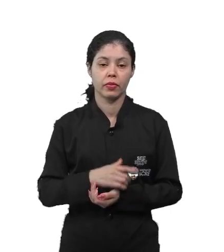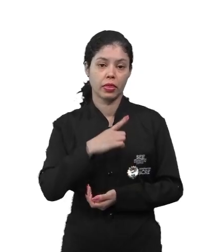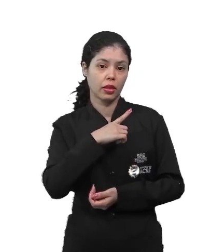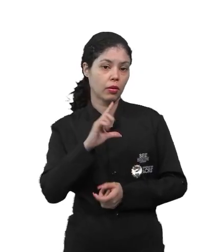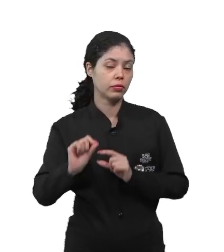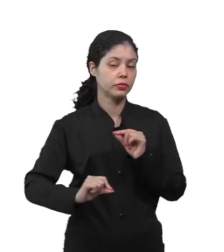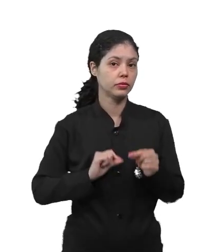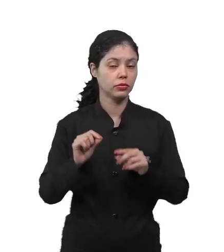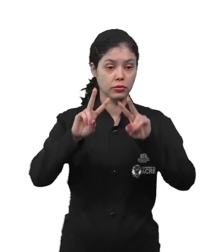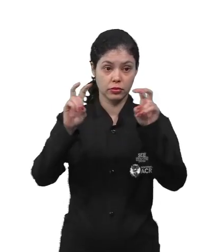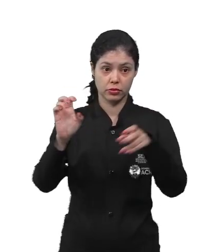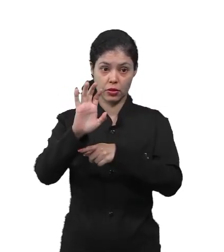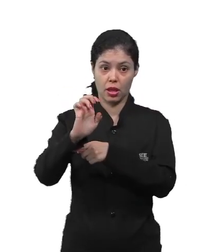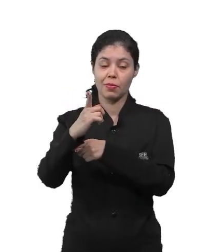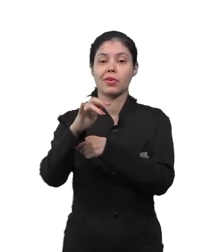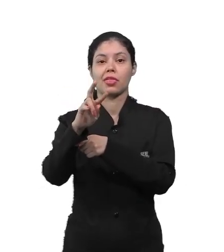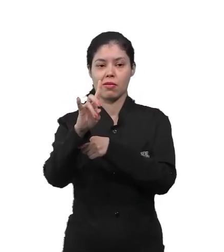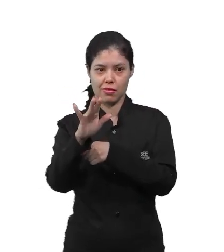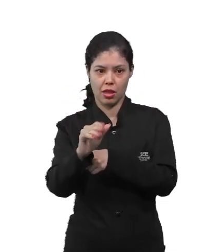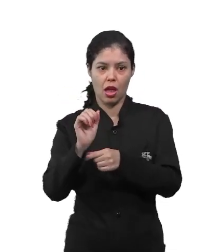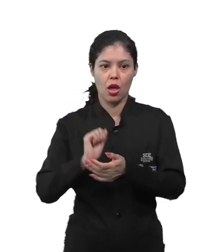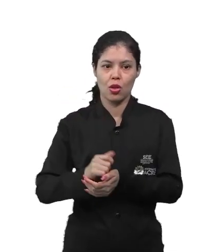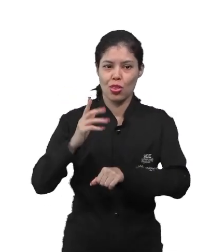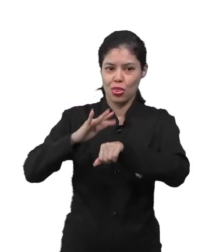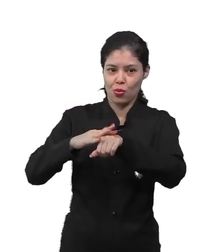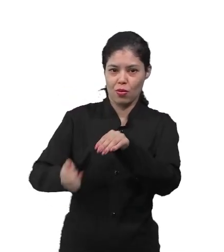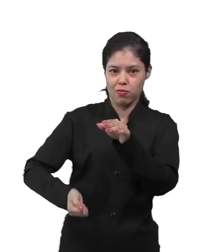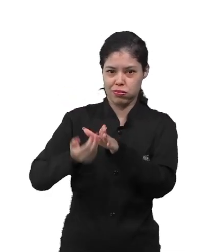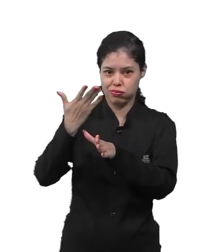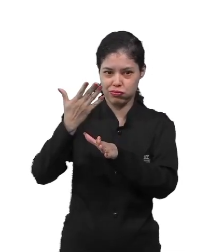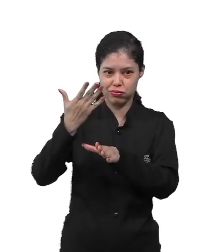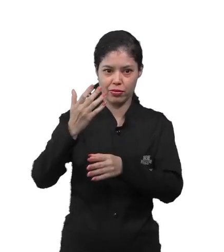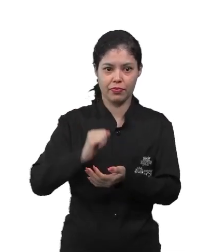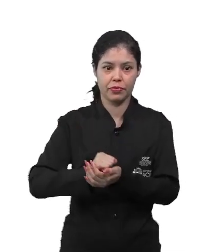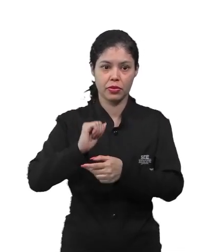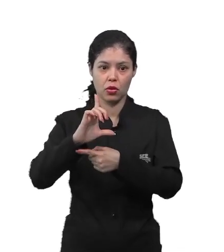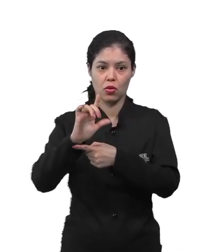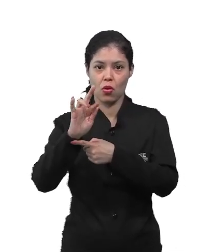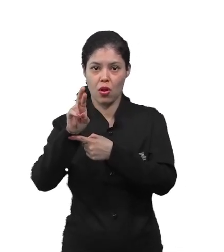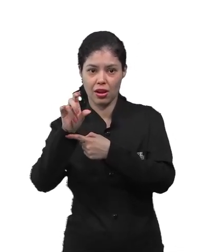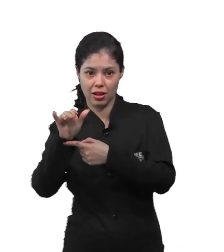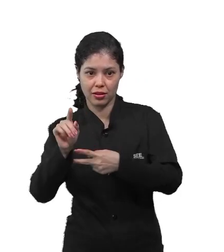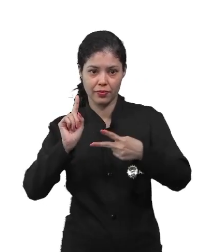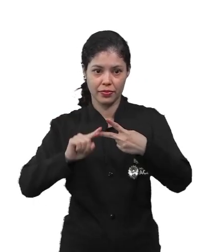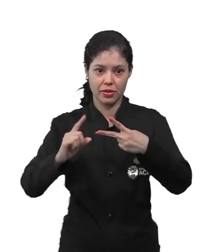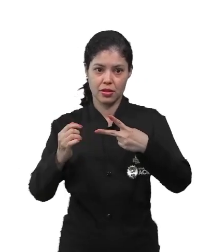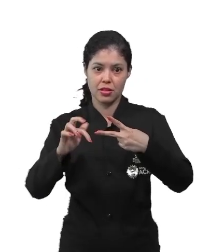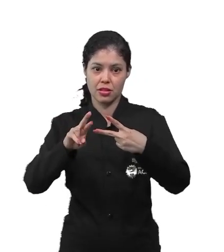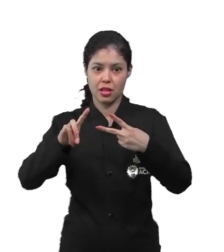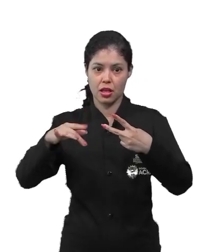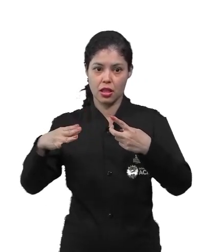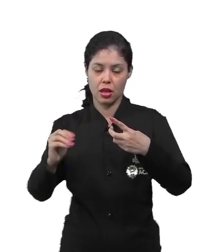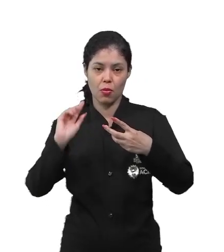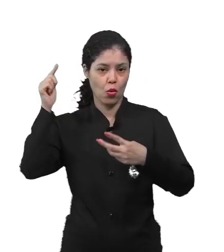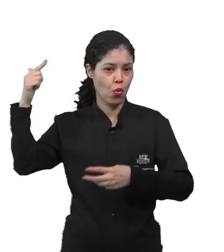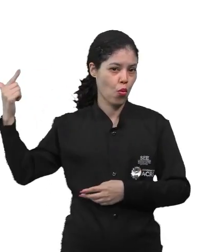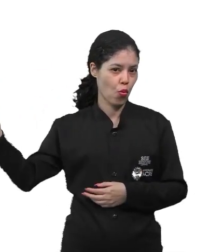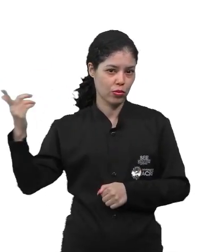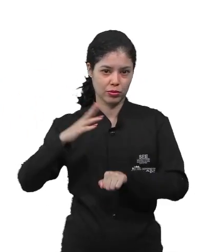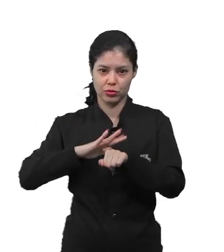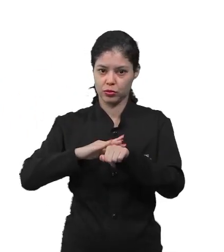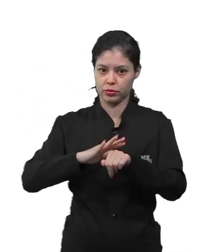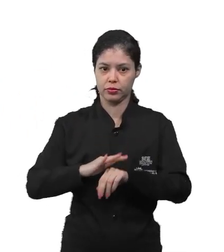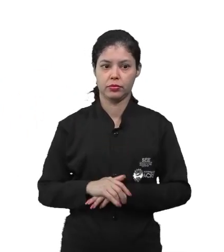nós vamos ter epidemias, surto de doenças como cólera, sarampo e outras